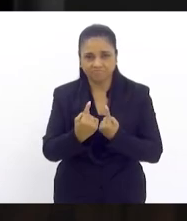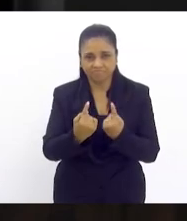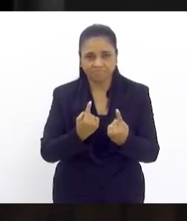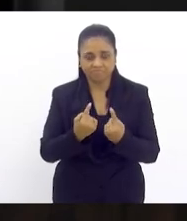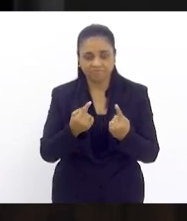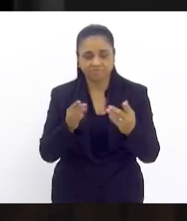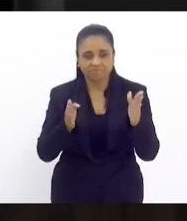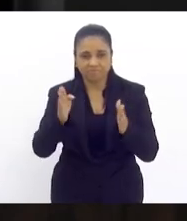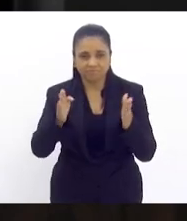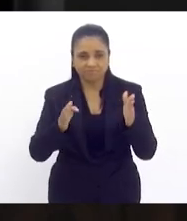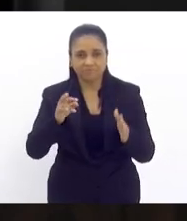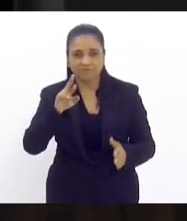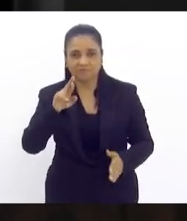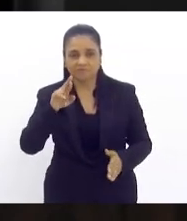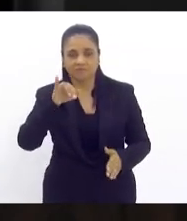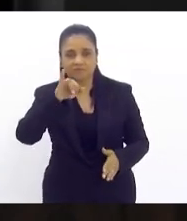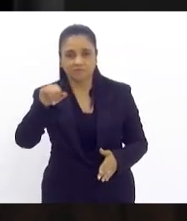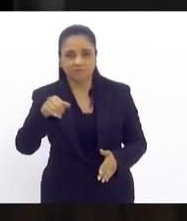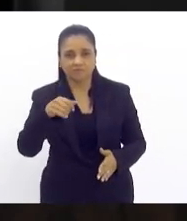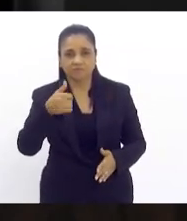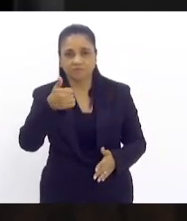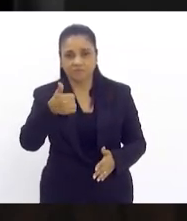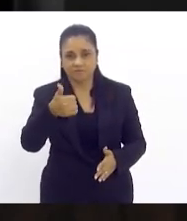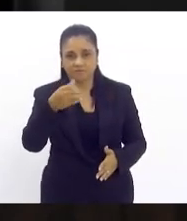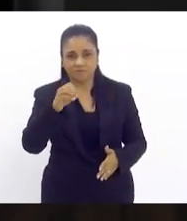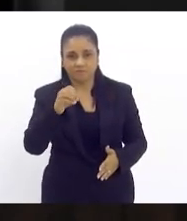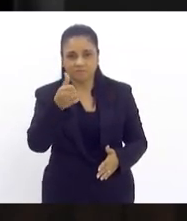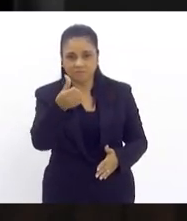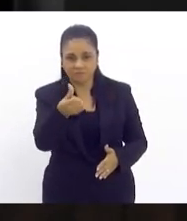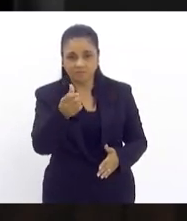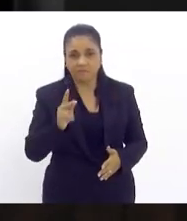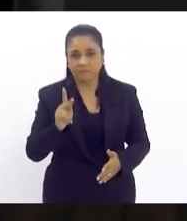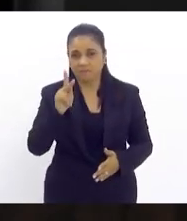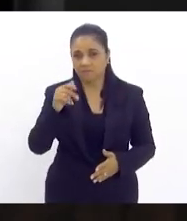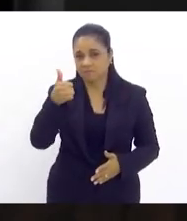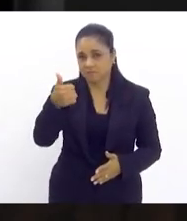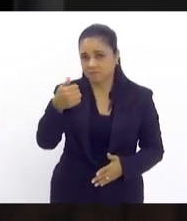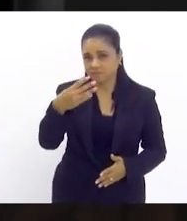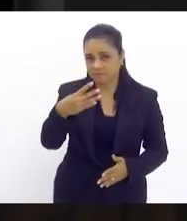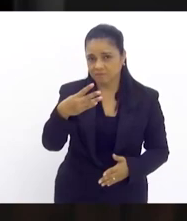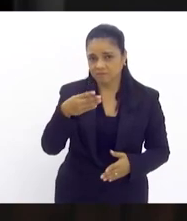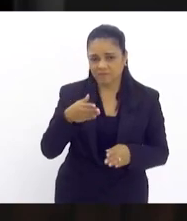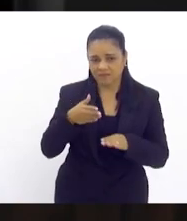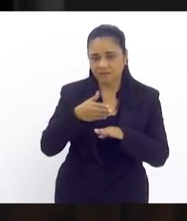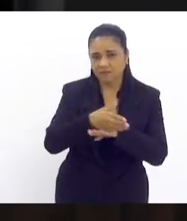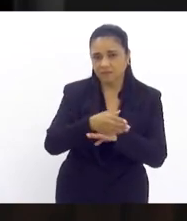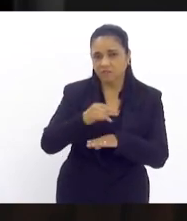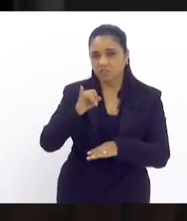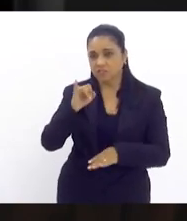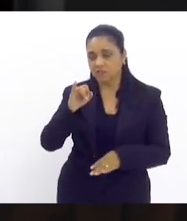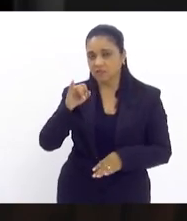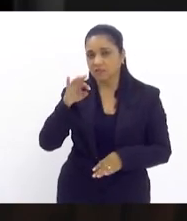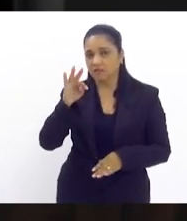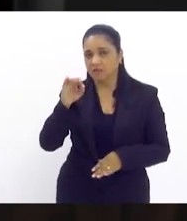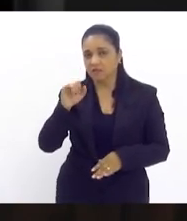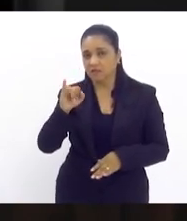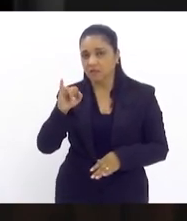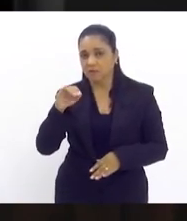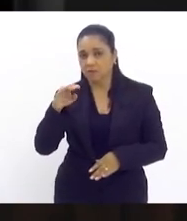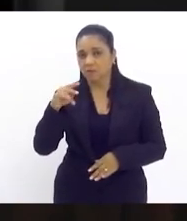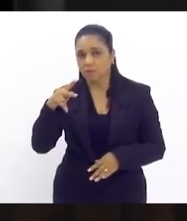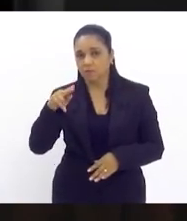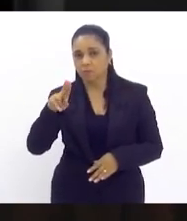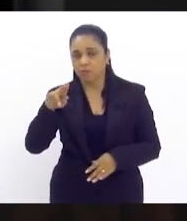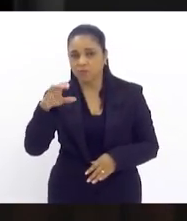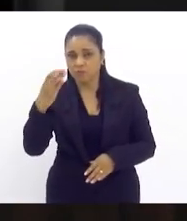trecho da RJ-106, do quilômetro 13, entrada do bairro Itapuaçu, até o quilômetro 40, entrada